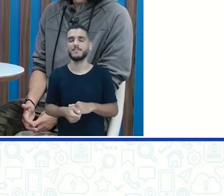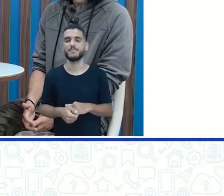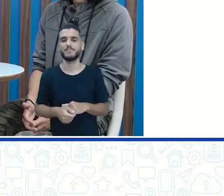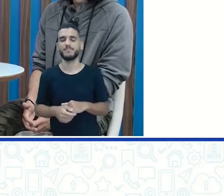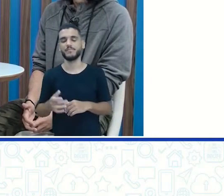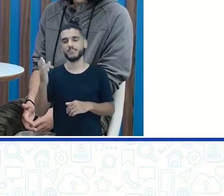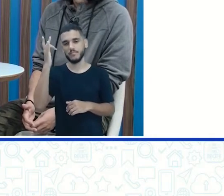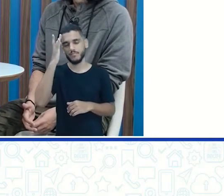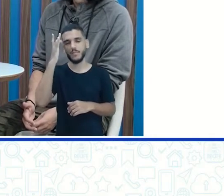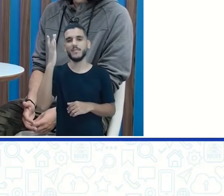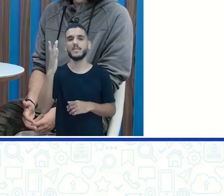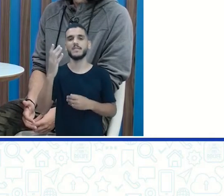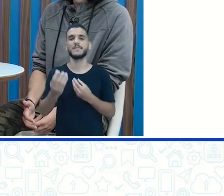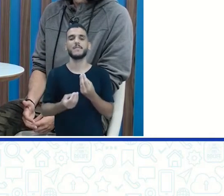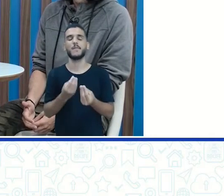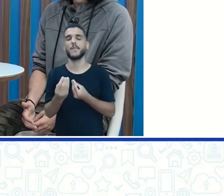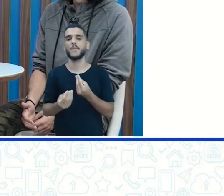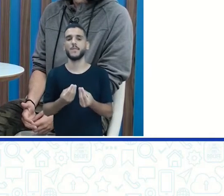facilitaria se tivesse